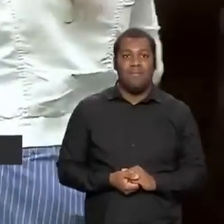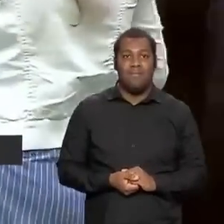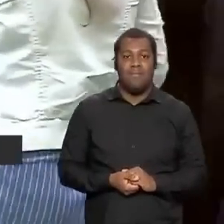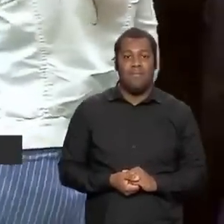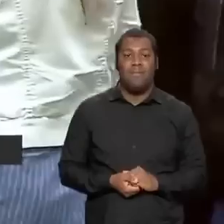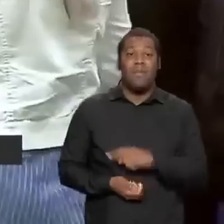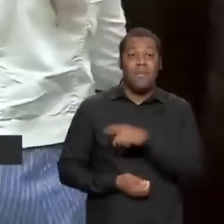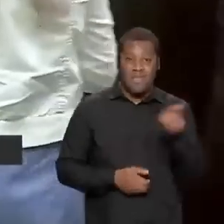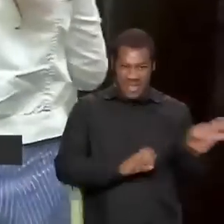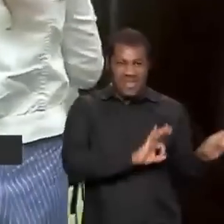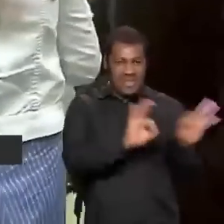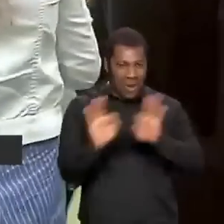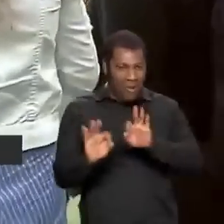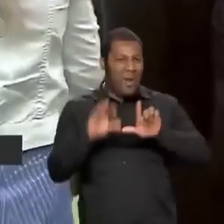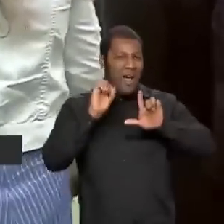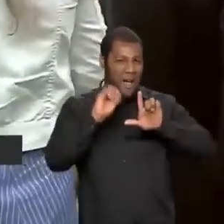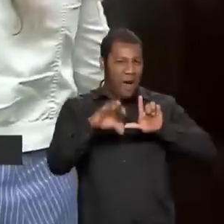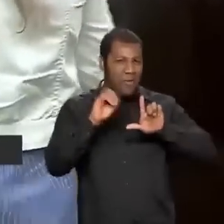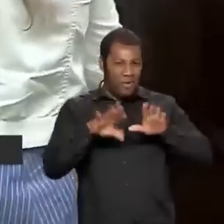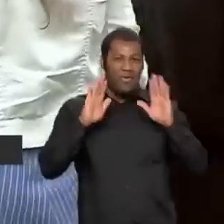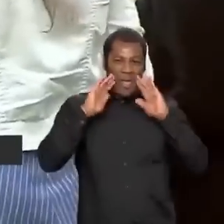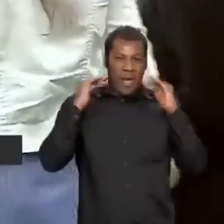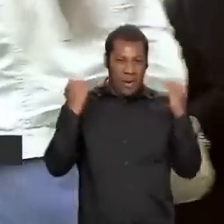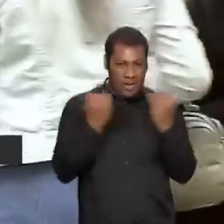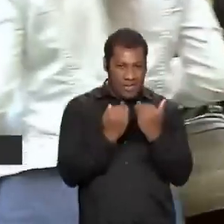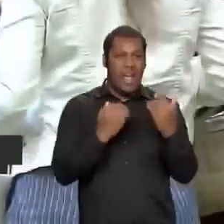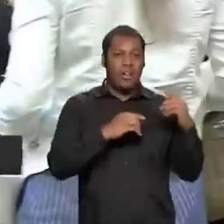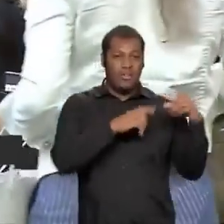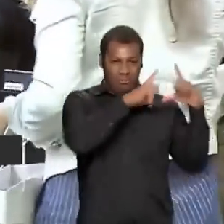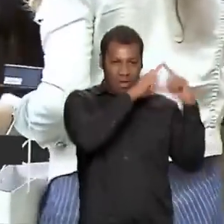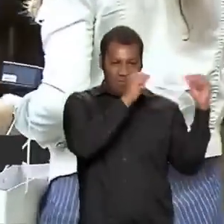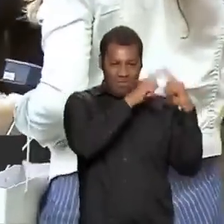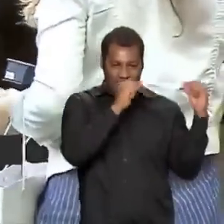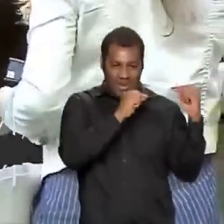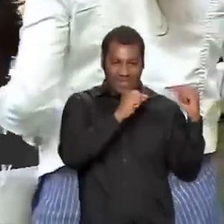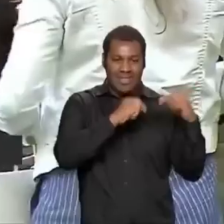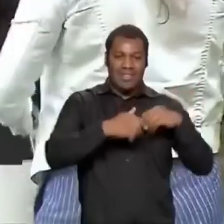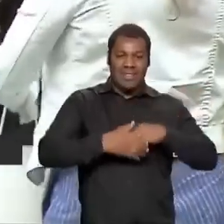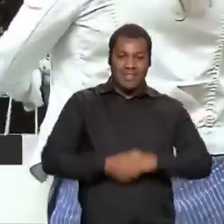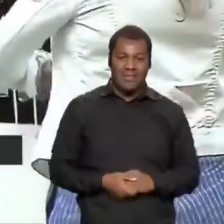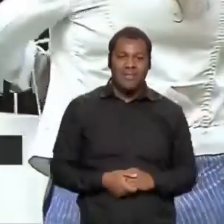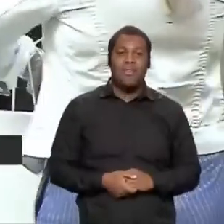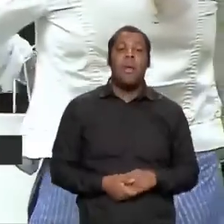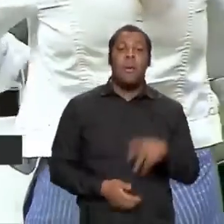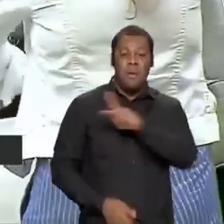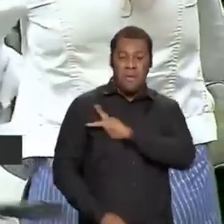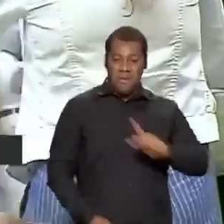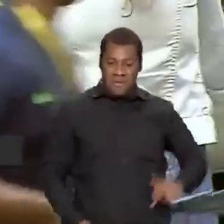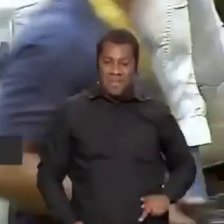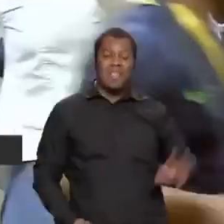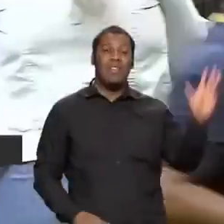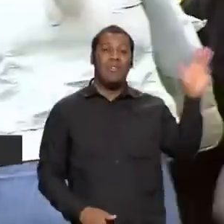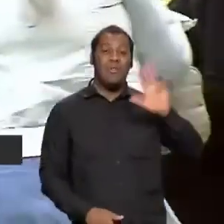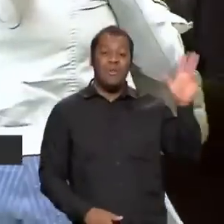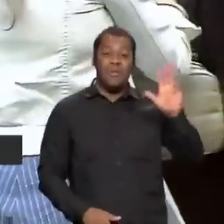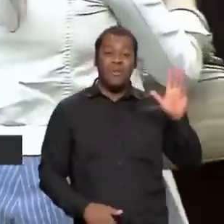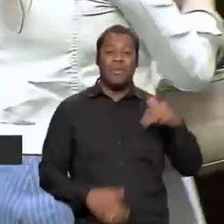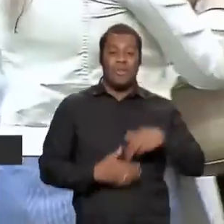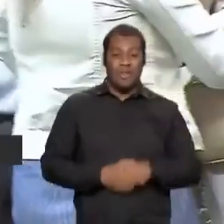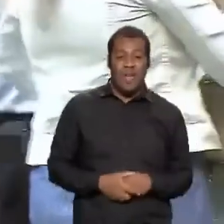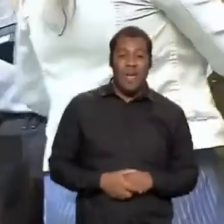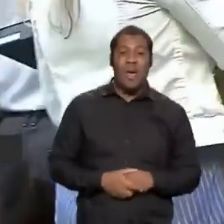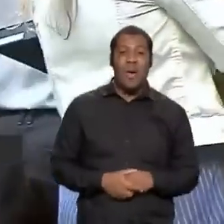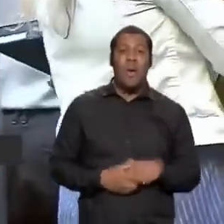Você acompanha imagens ao vivo do estádio Mané Garrincha, em Brasília, onde o presidente Lula